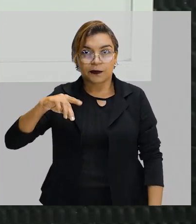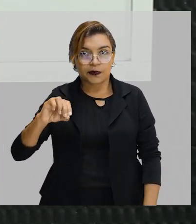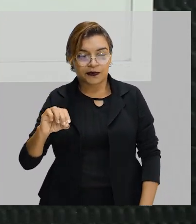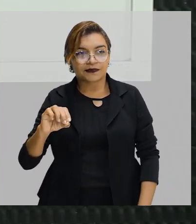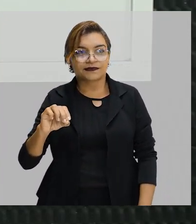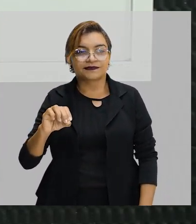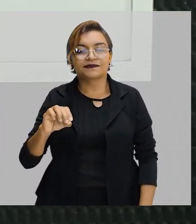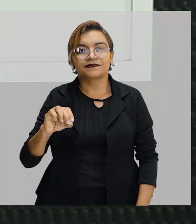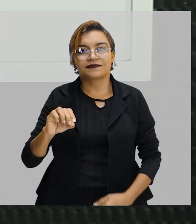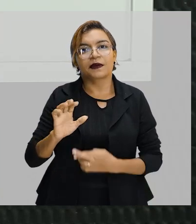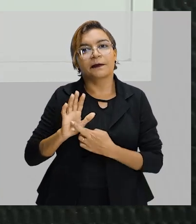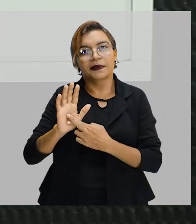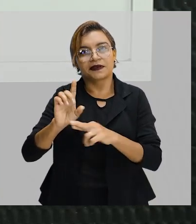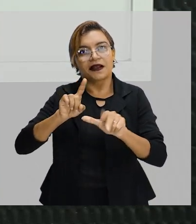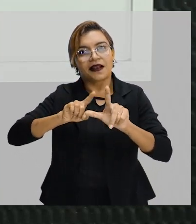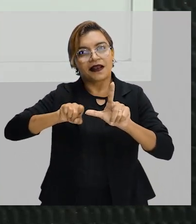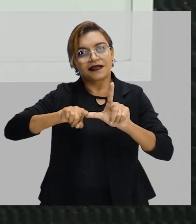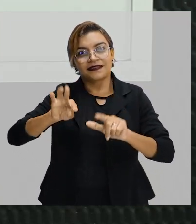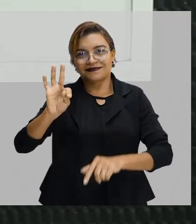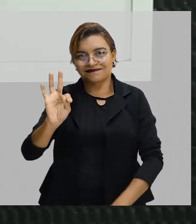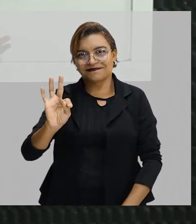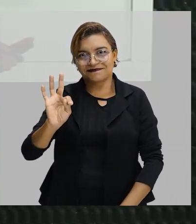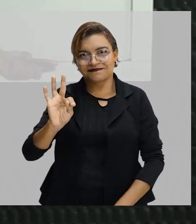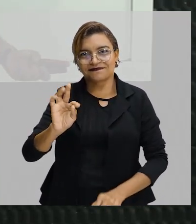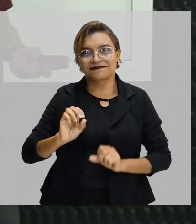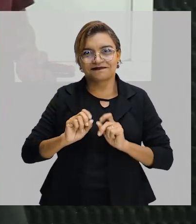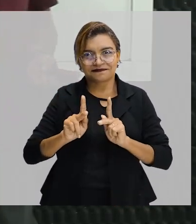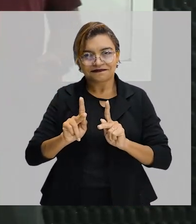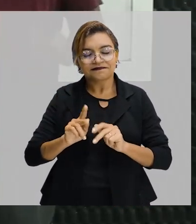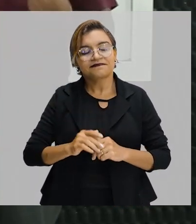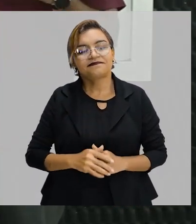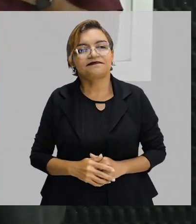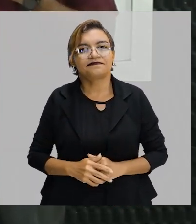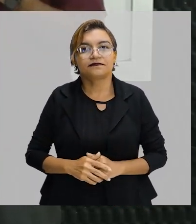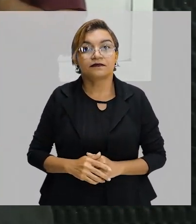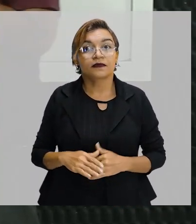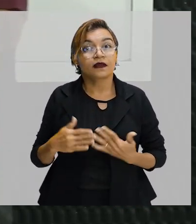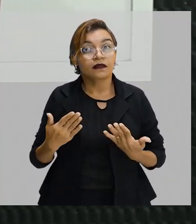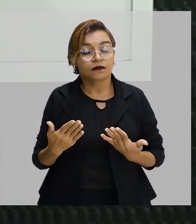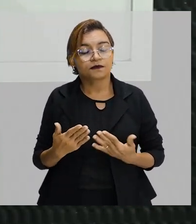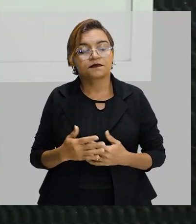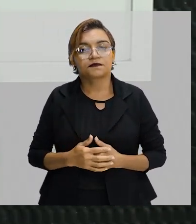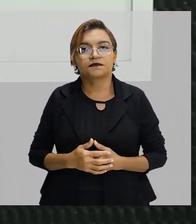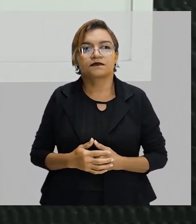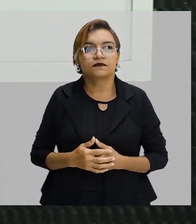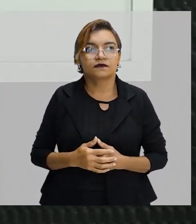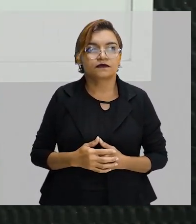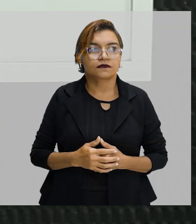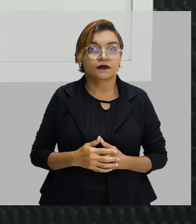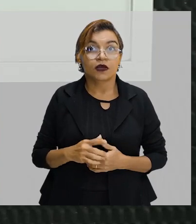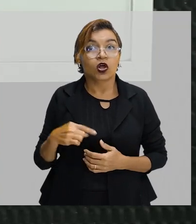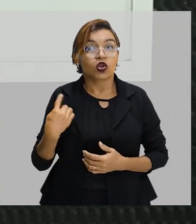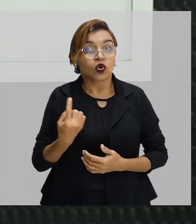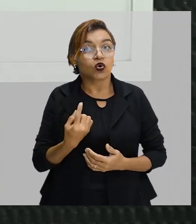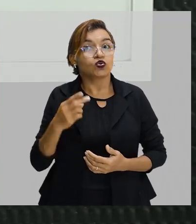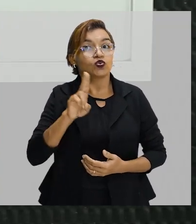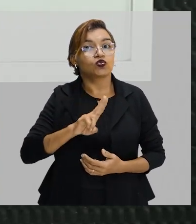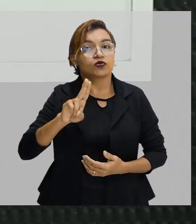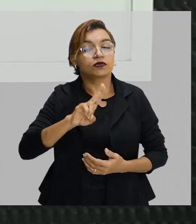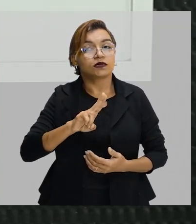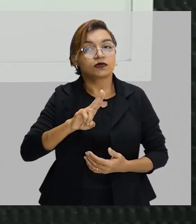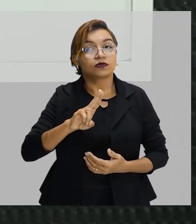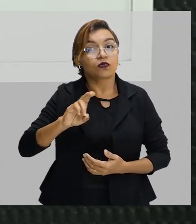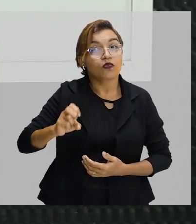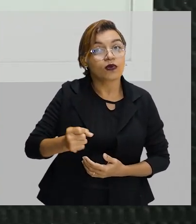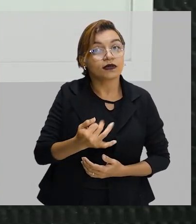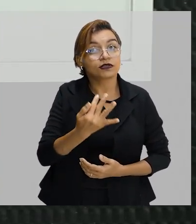É a quantidade de eventos que ocorrem em um determinado tempo. Tá ok? No nosso caso, é a quantidade de